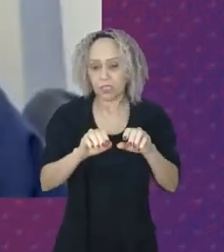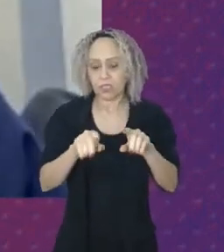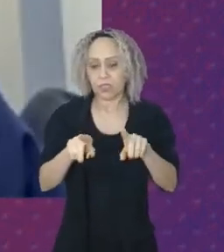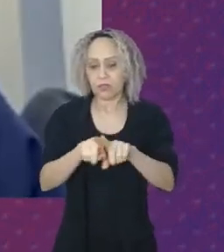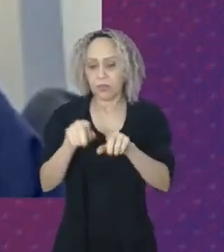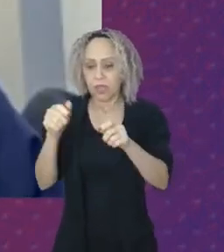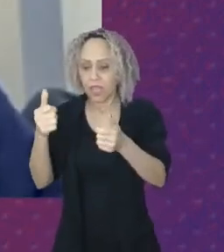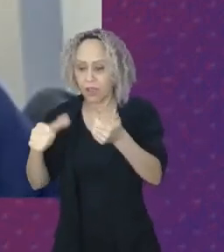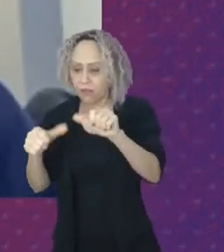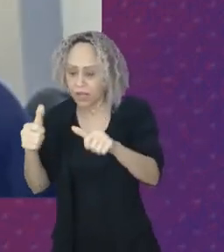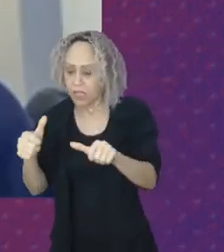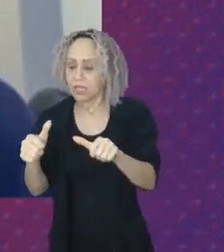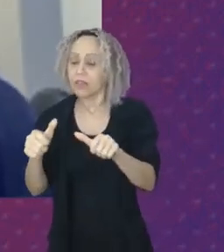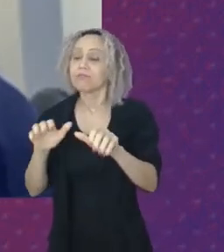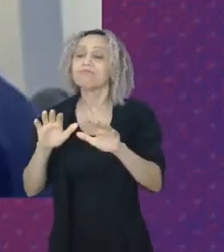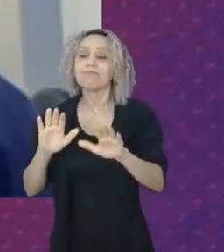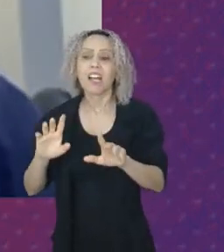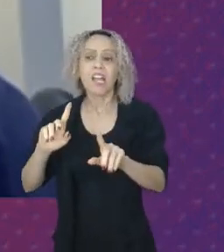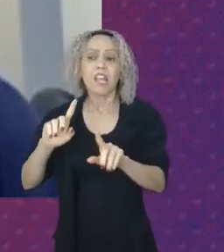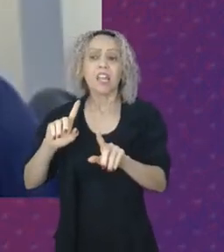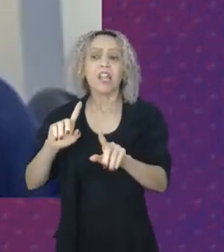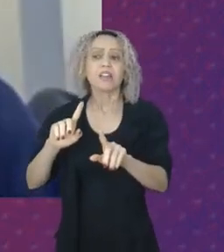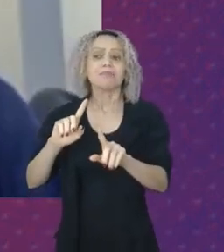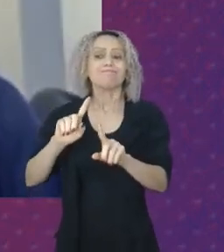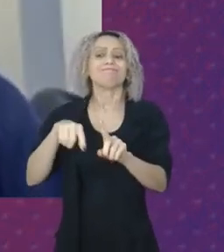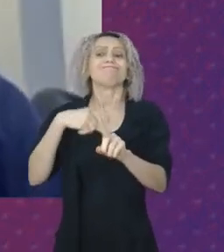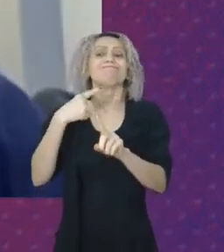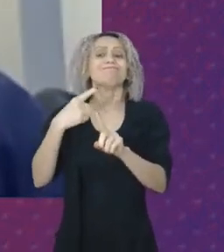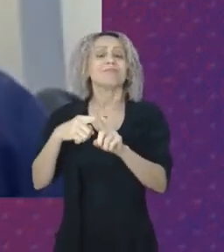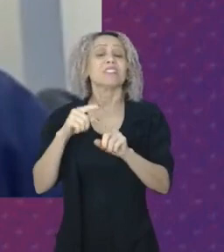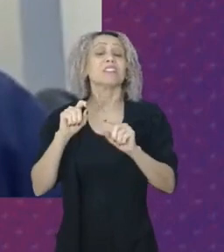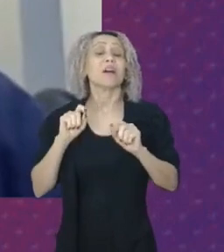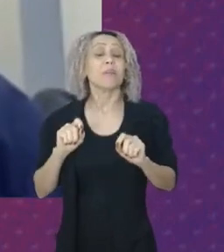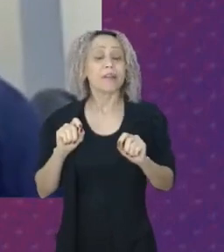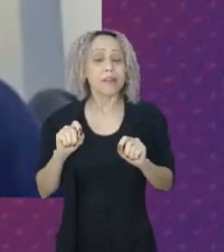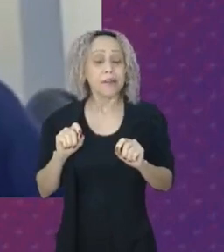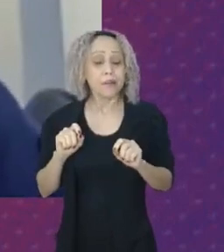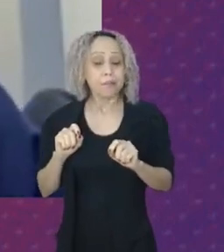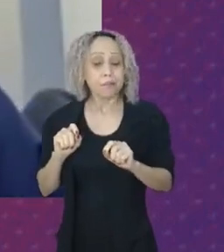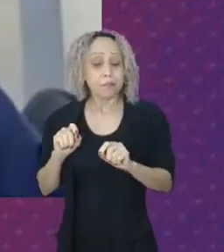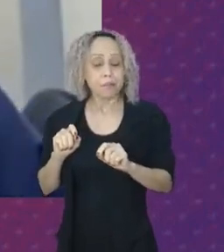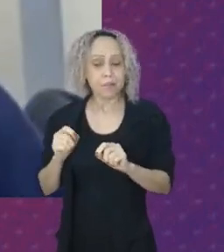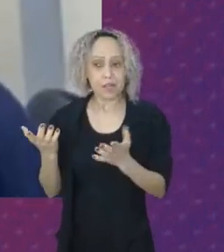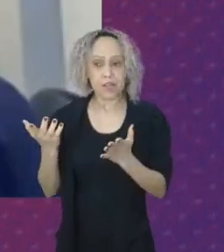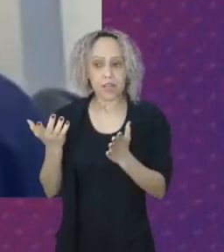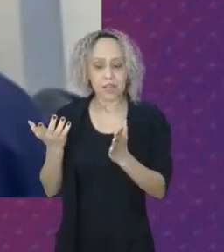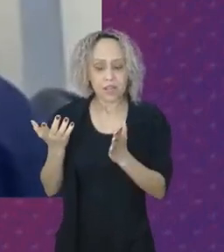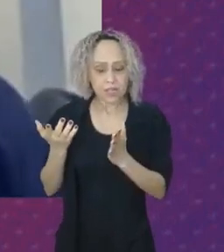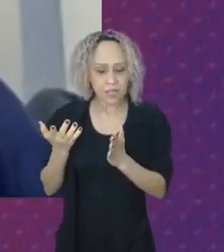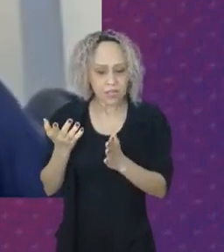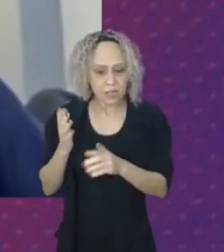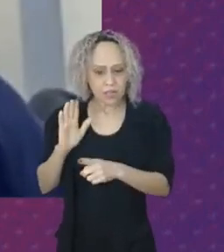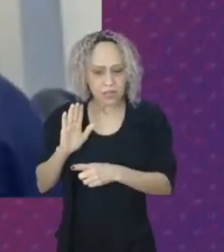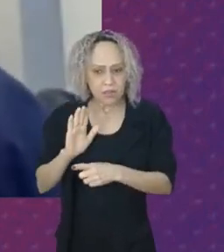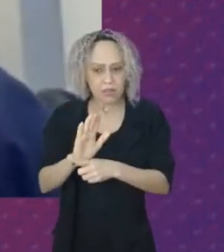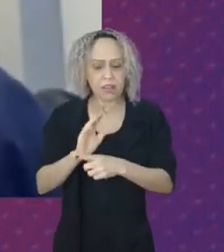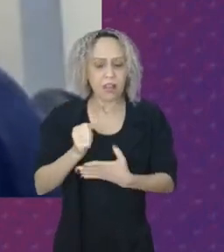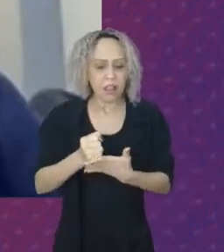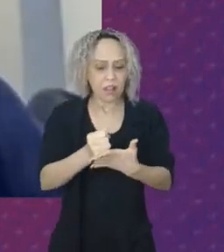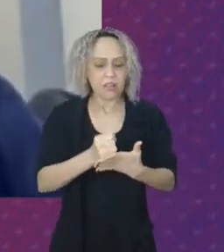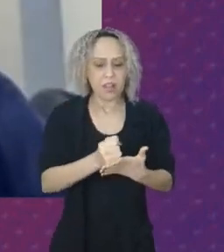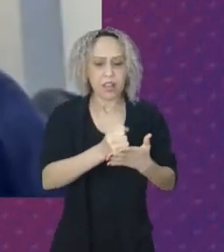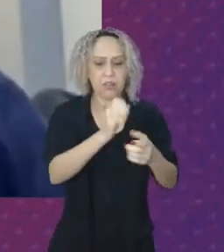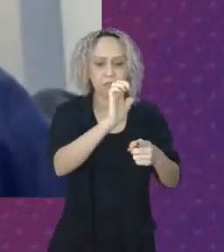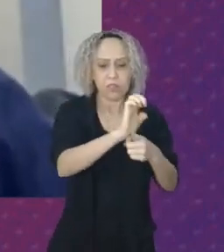também para propiciar aos estados e municípios, né, muitas vezes, mecanismos de fortalecimento